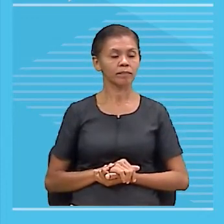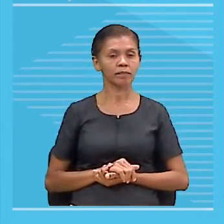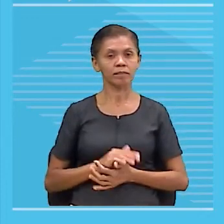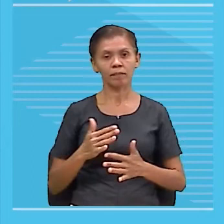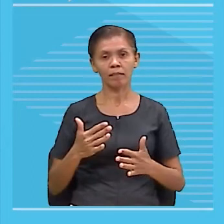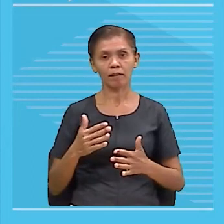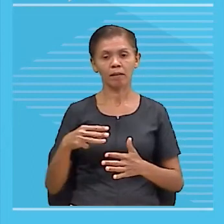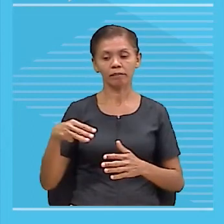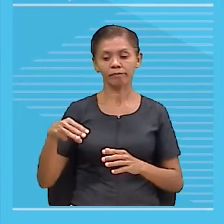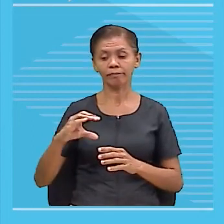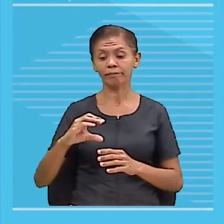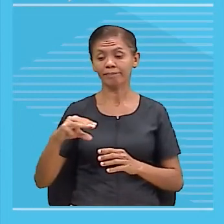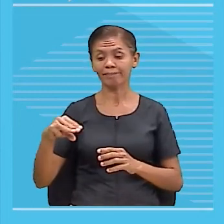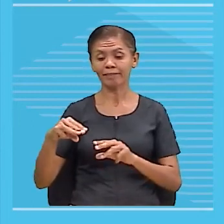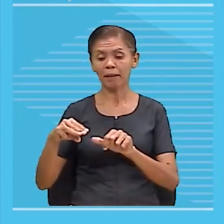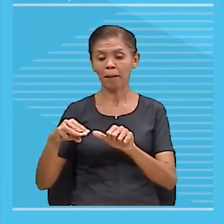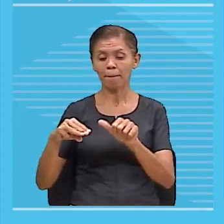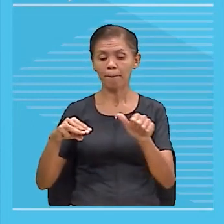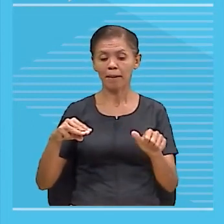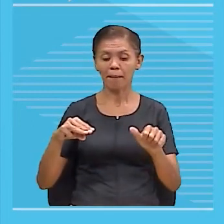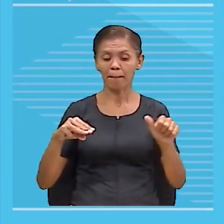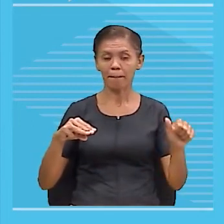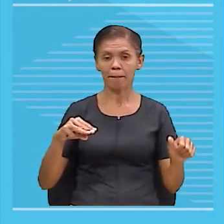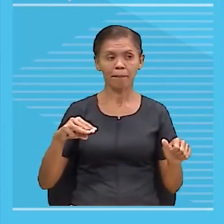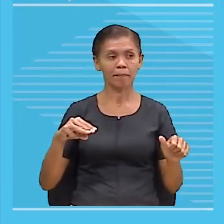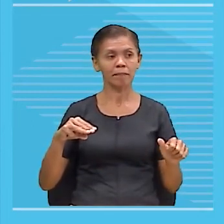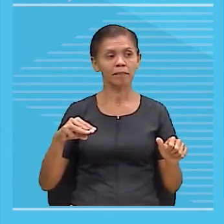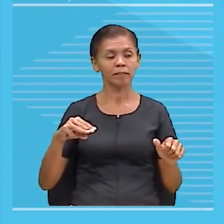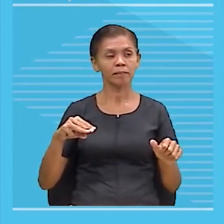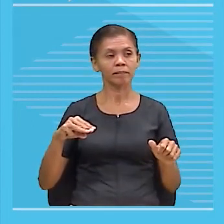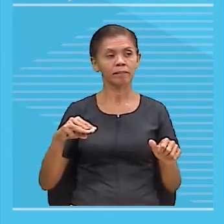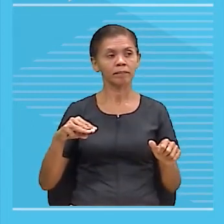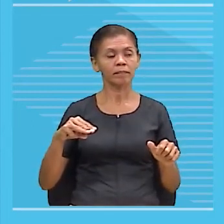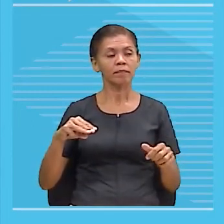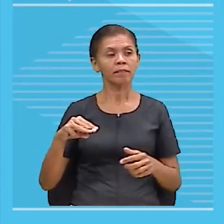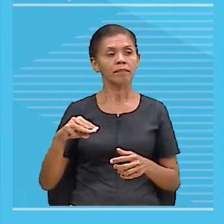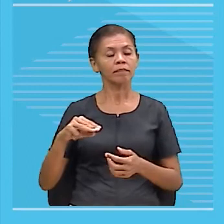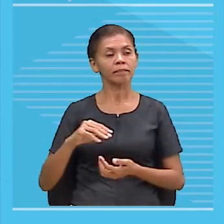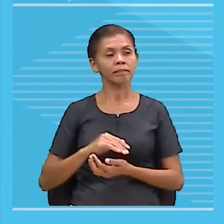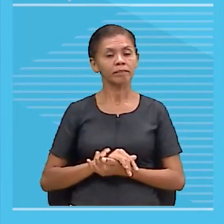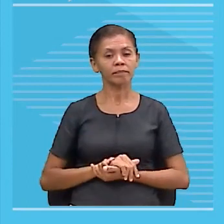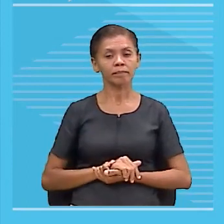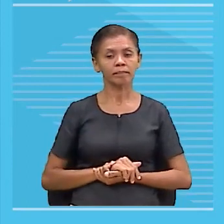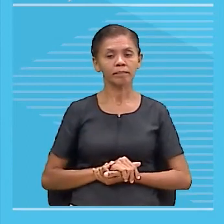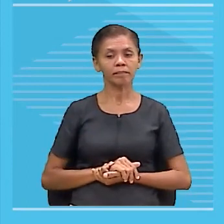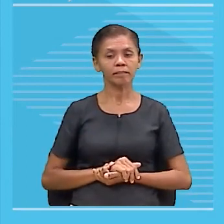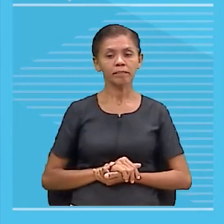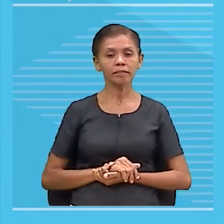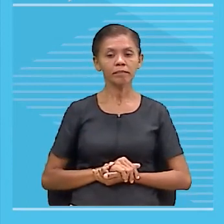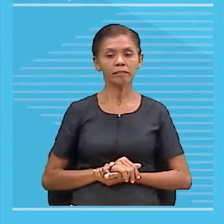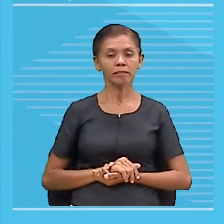Então, saltando 2 casas decimais para a esquerda, é a mesma coisa de colocar